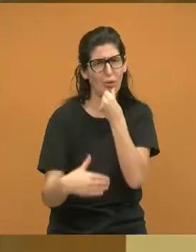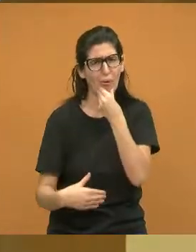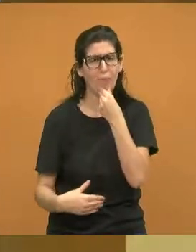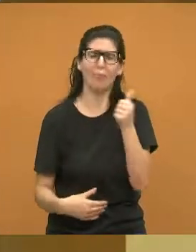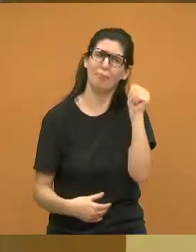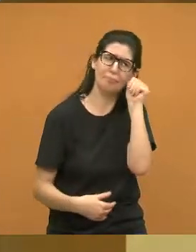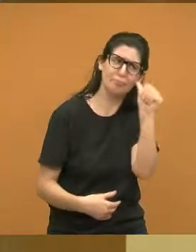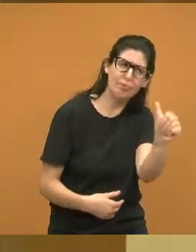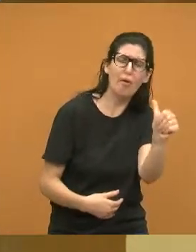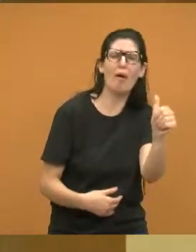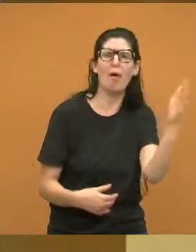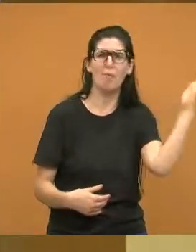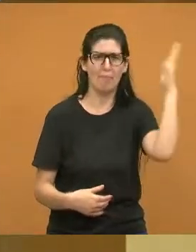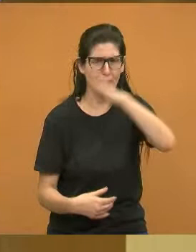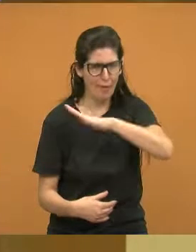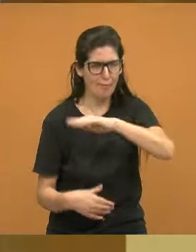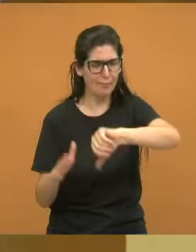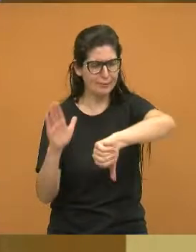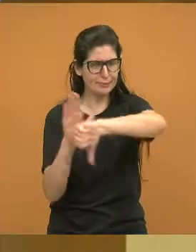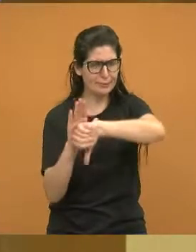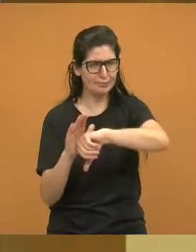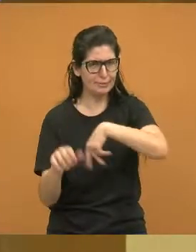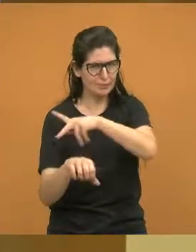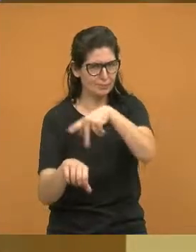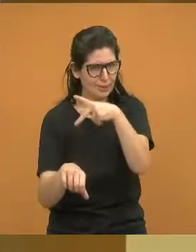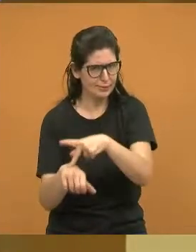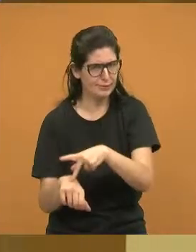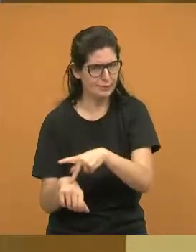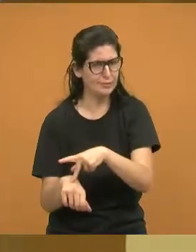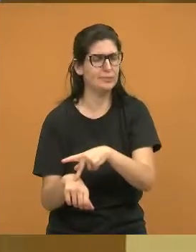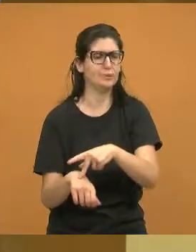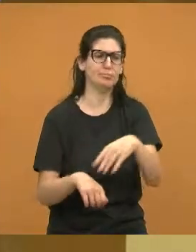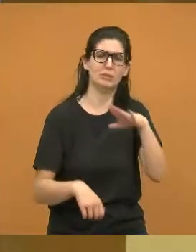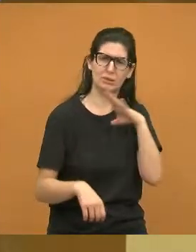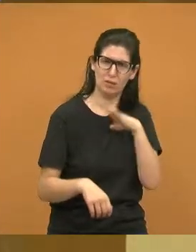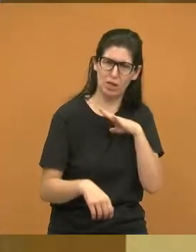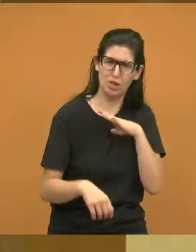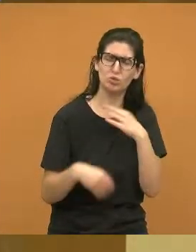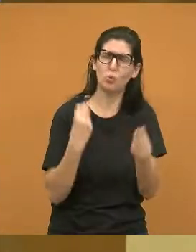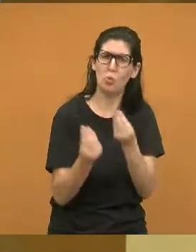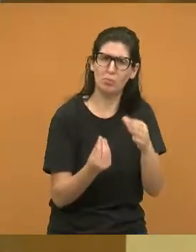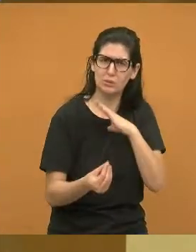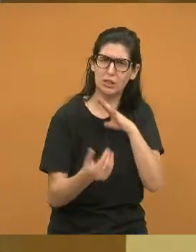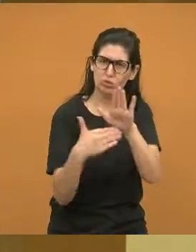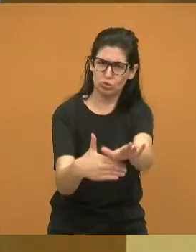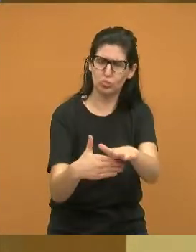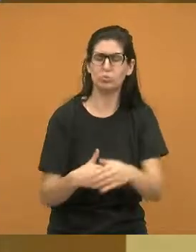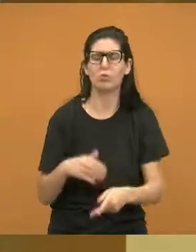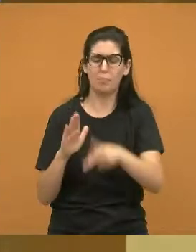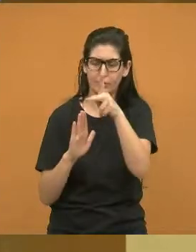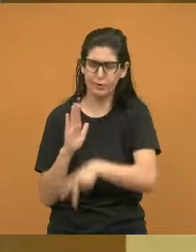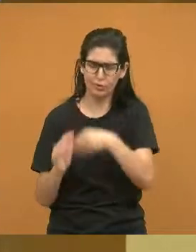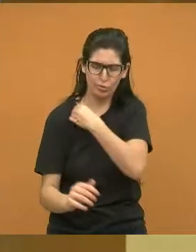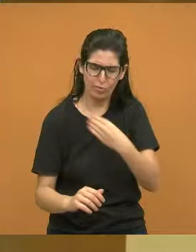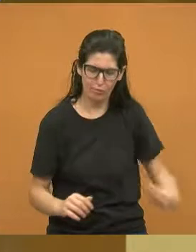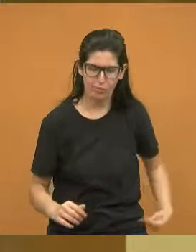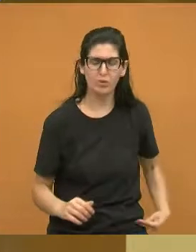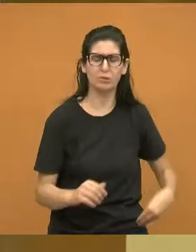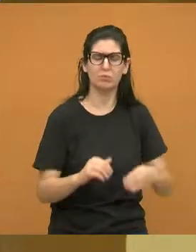desse tipo de crime no nosso país. Ao município cabe isso, formular políticas públicas, fazer com que essas